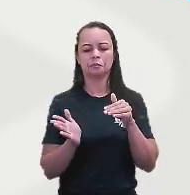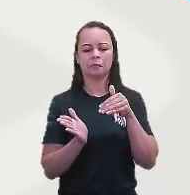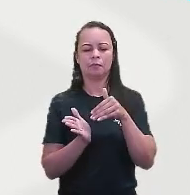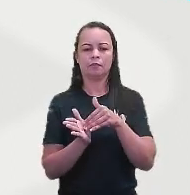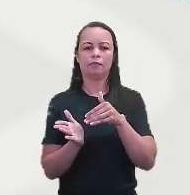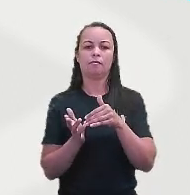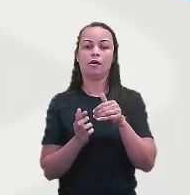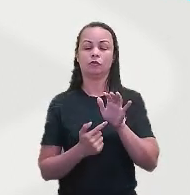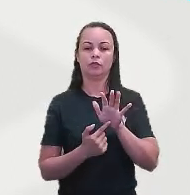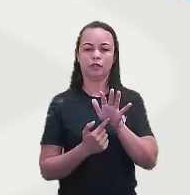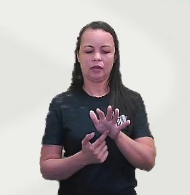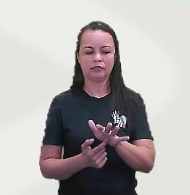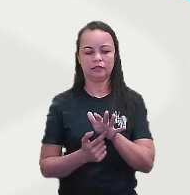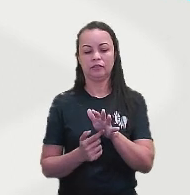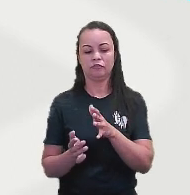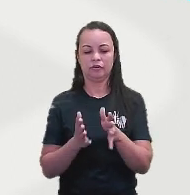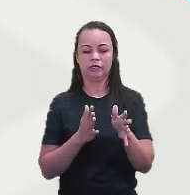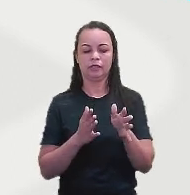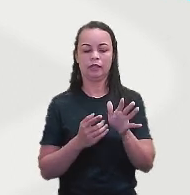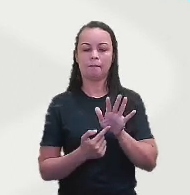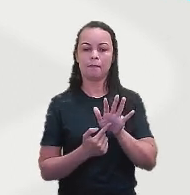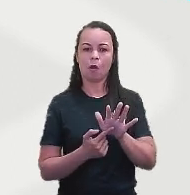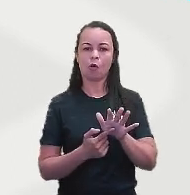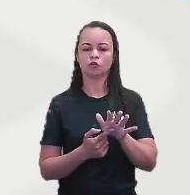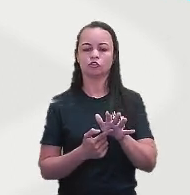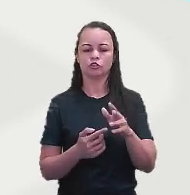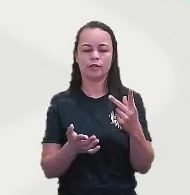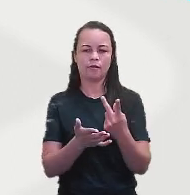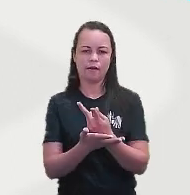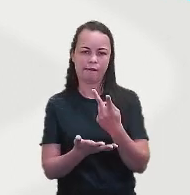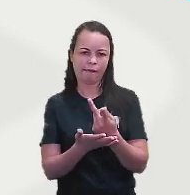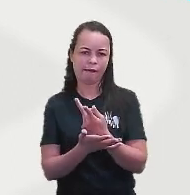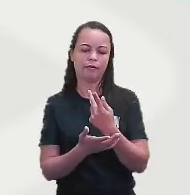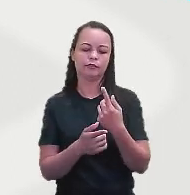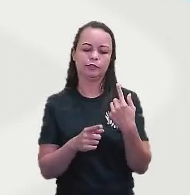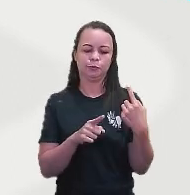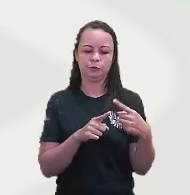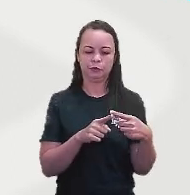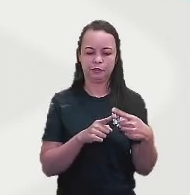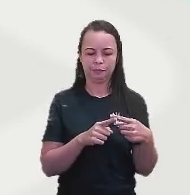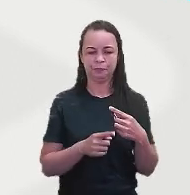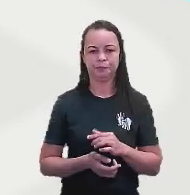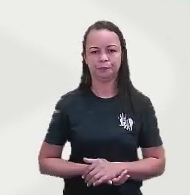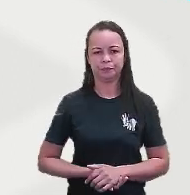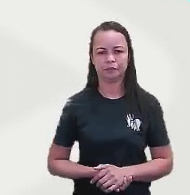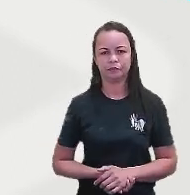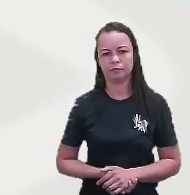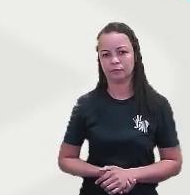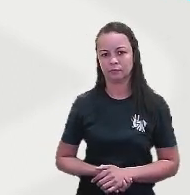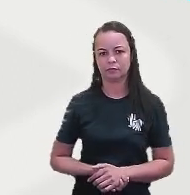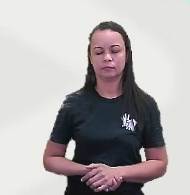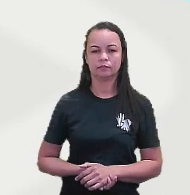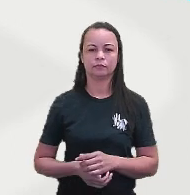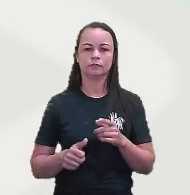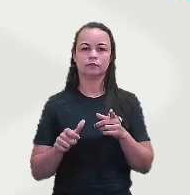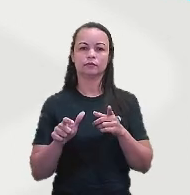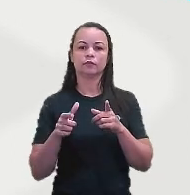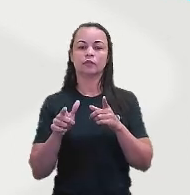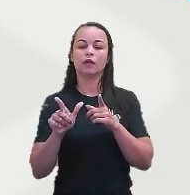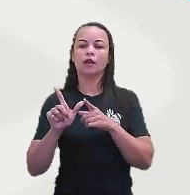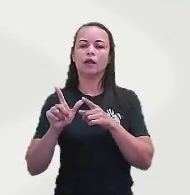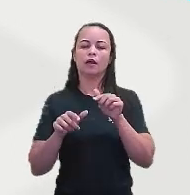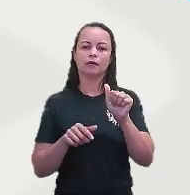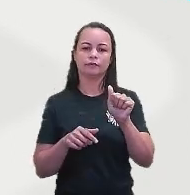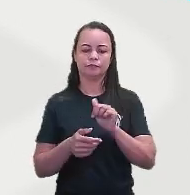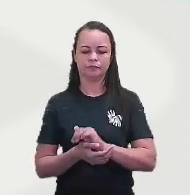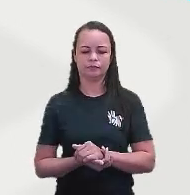mesma coisa, ele quer saber a alternativa incorreta, tá? Que apresenta erro. Letra A. Por